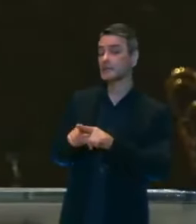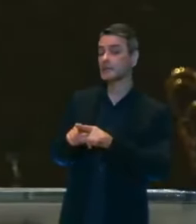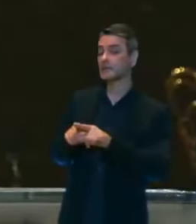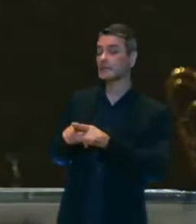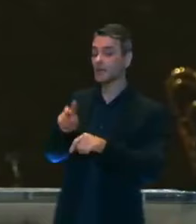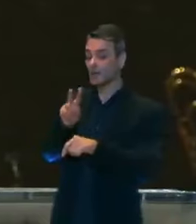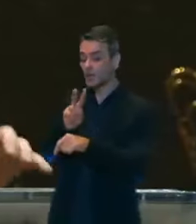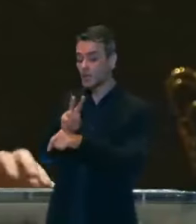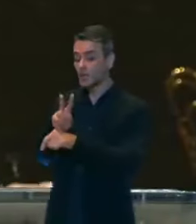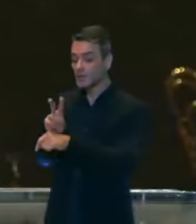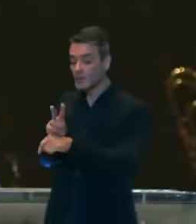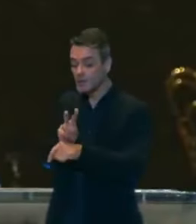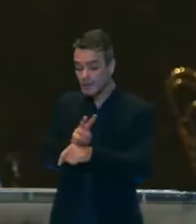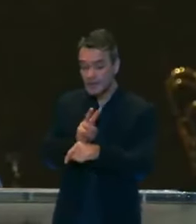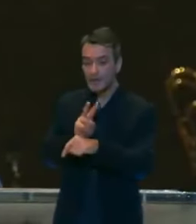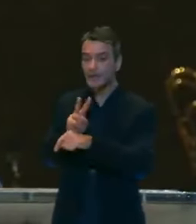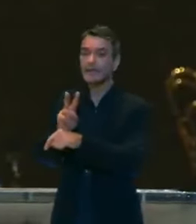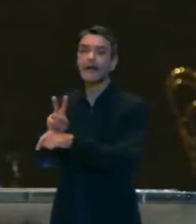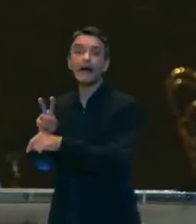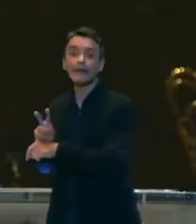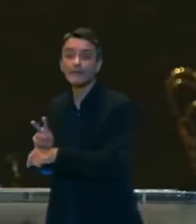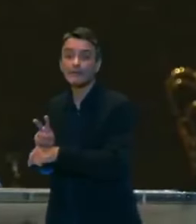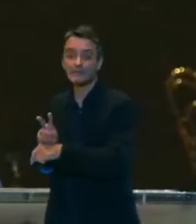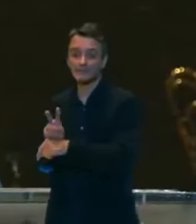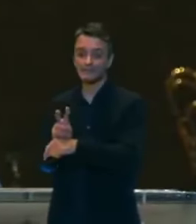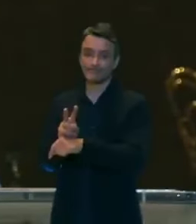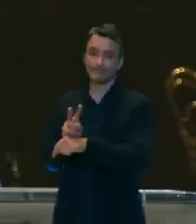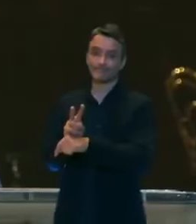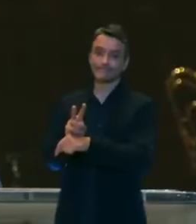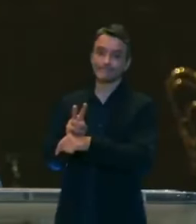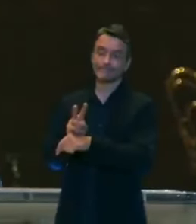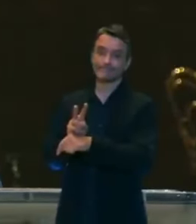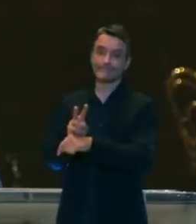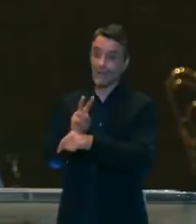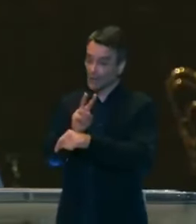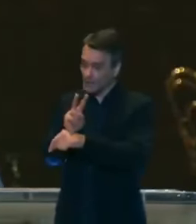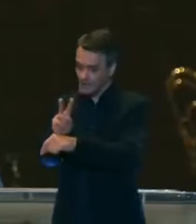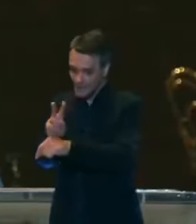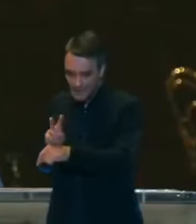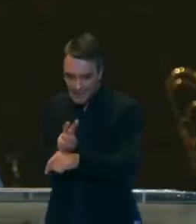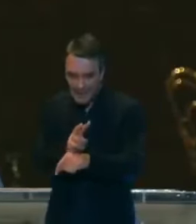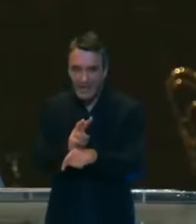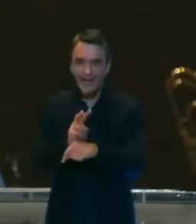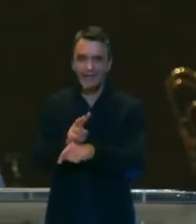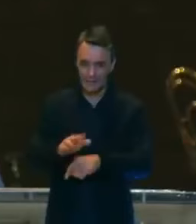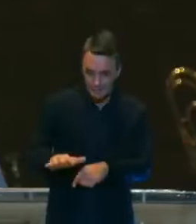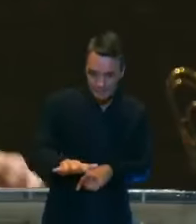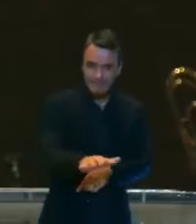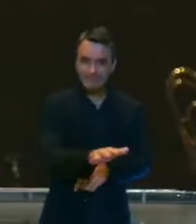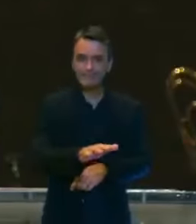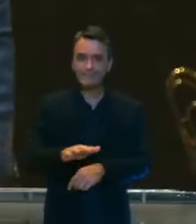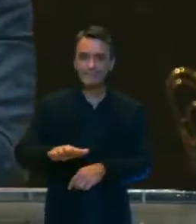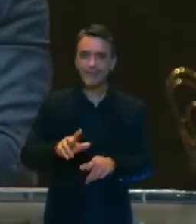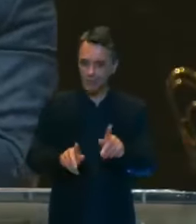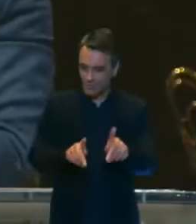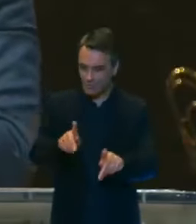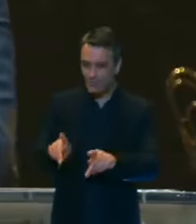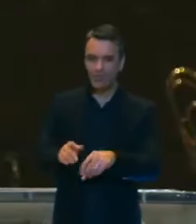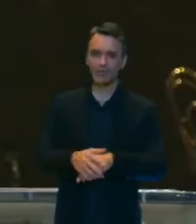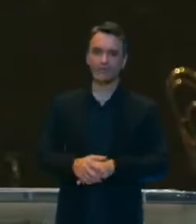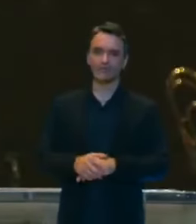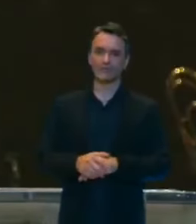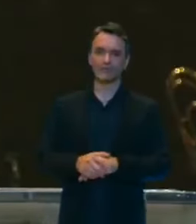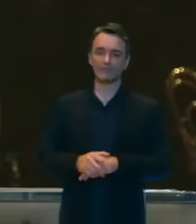cuidado pastoral. Como pastor, ele apacentará o seu rebanho. Entre os seus